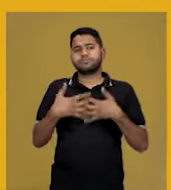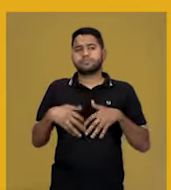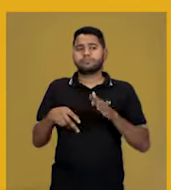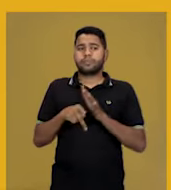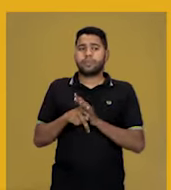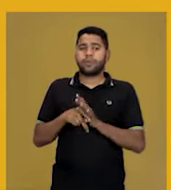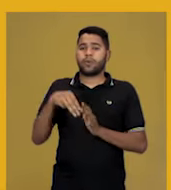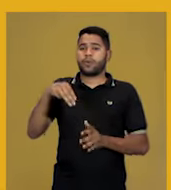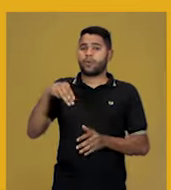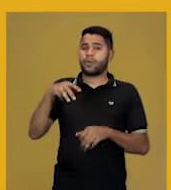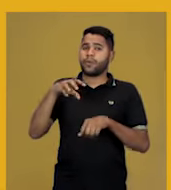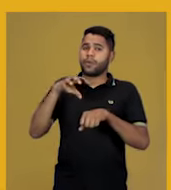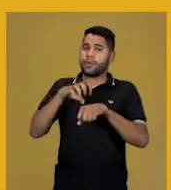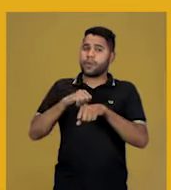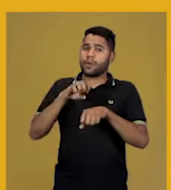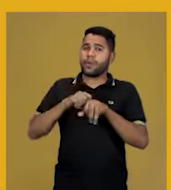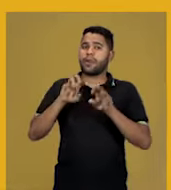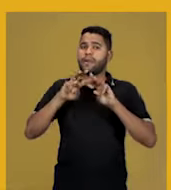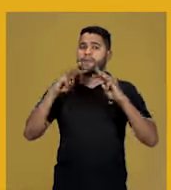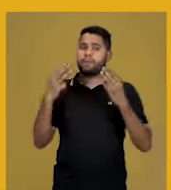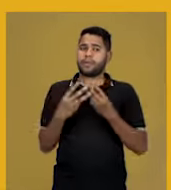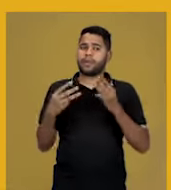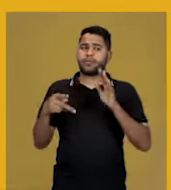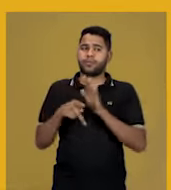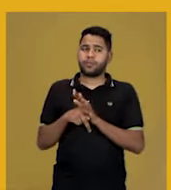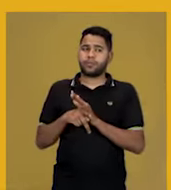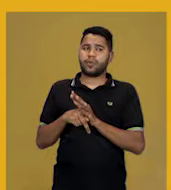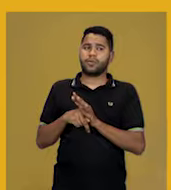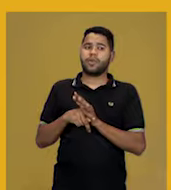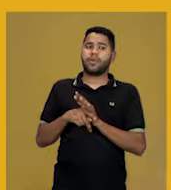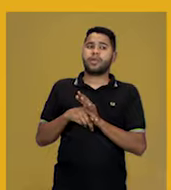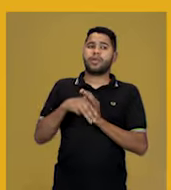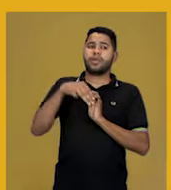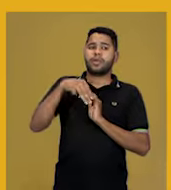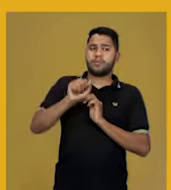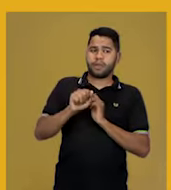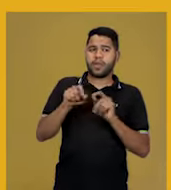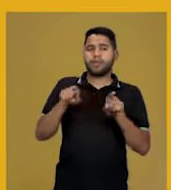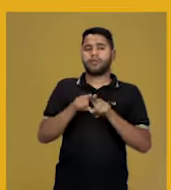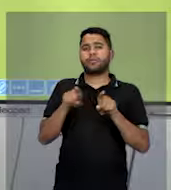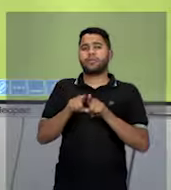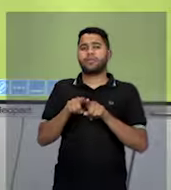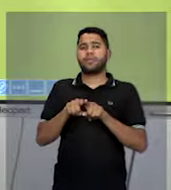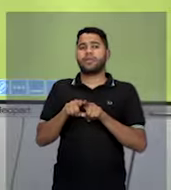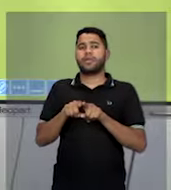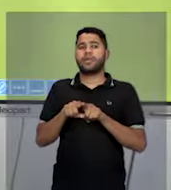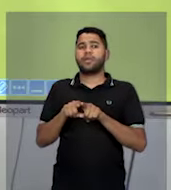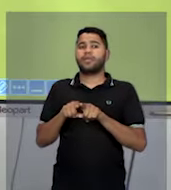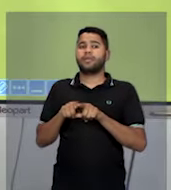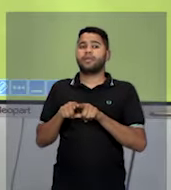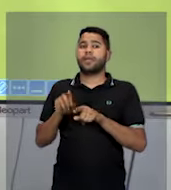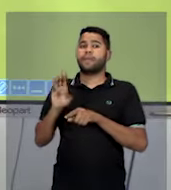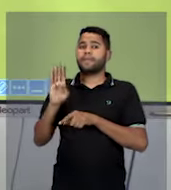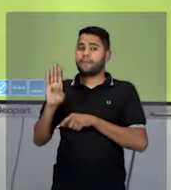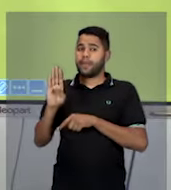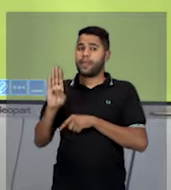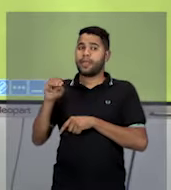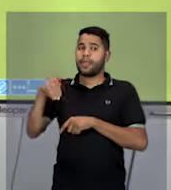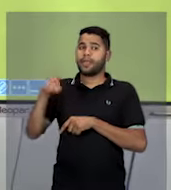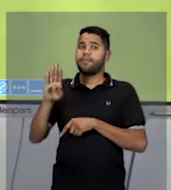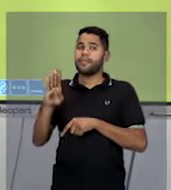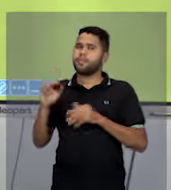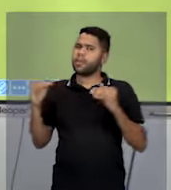de ar comprimido do pneu da bicicleta A, MA, e do pneu da bicicleta B, MB, são